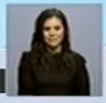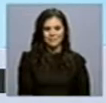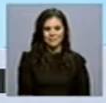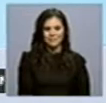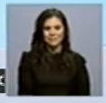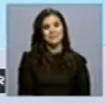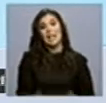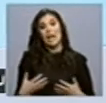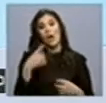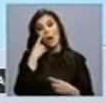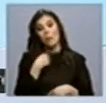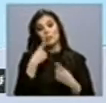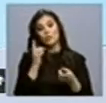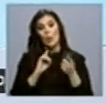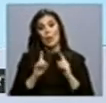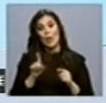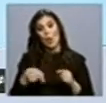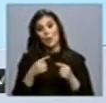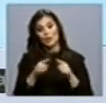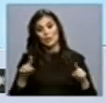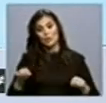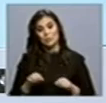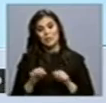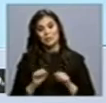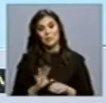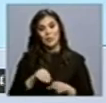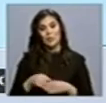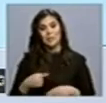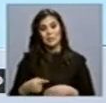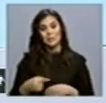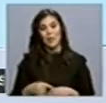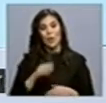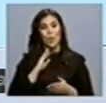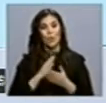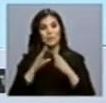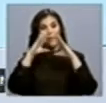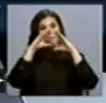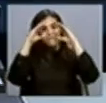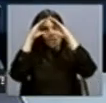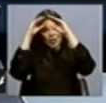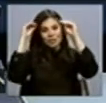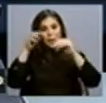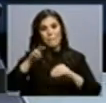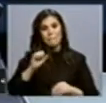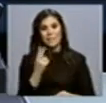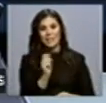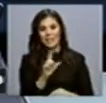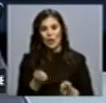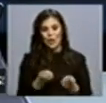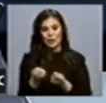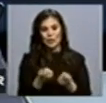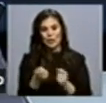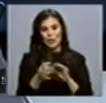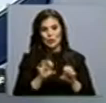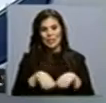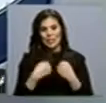Abrimos agora espaço para outra rubrica da semana, que é a Última Fronteira, com Miguel Gonçalves, coordenador da Sociedade Planetária. Bom dia, Miguel.